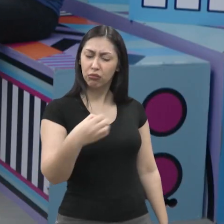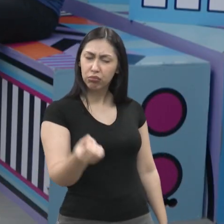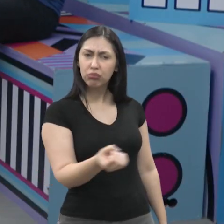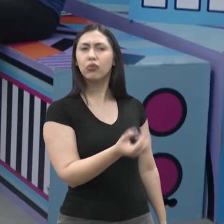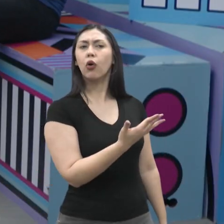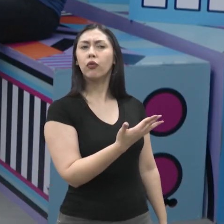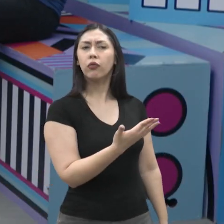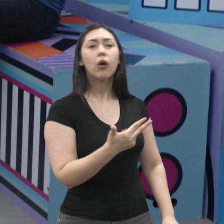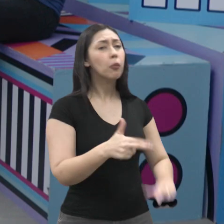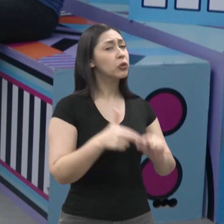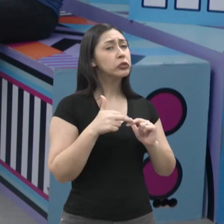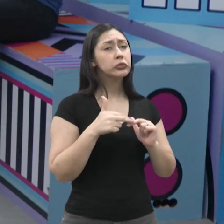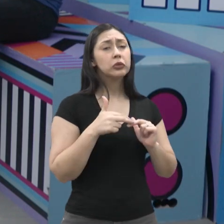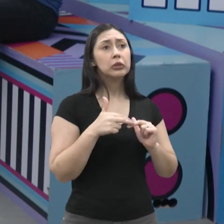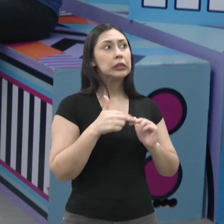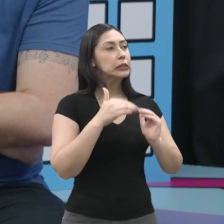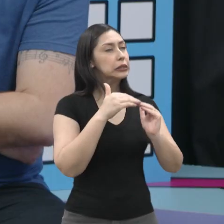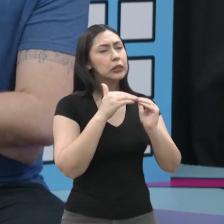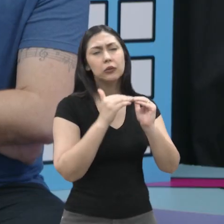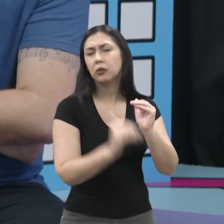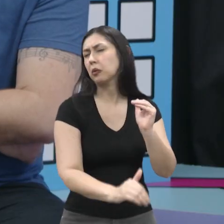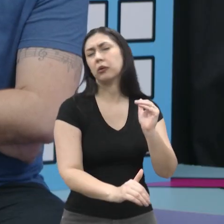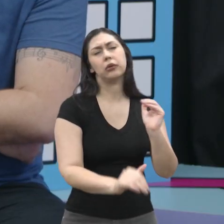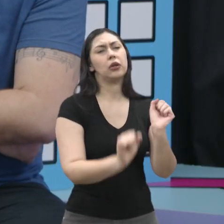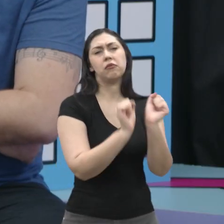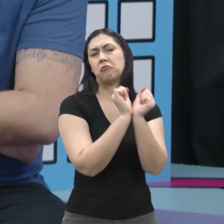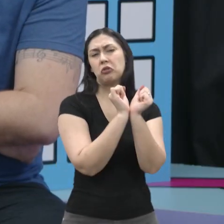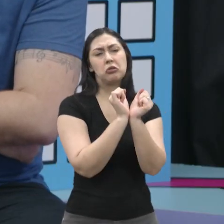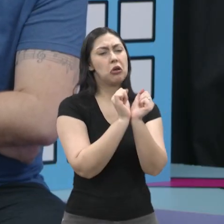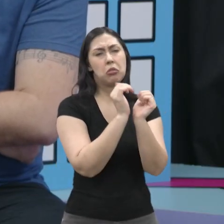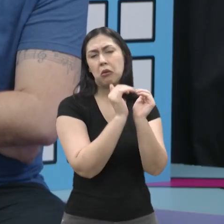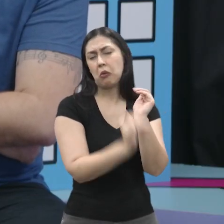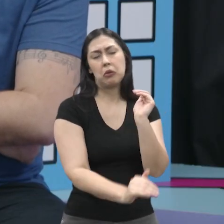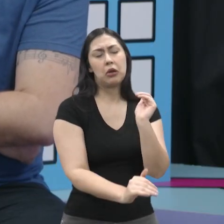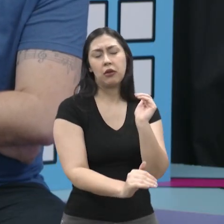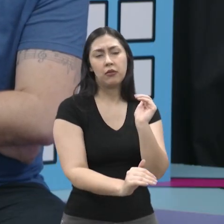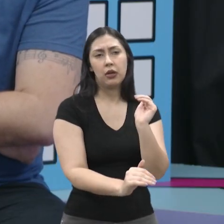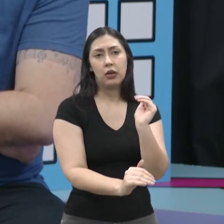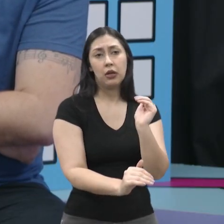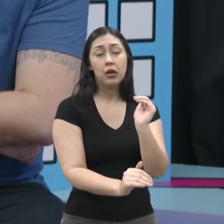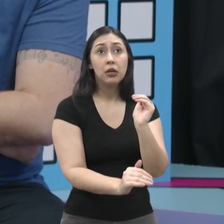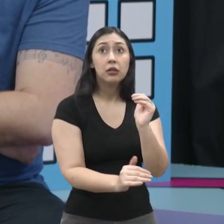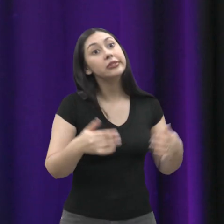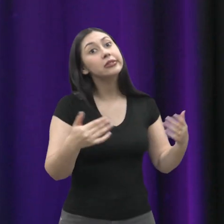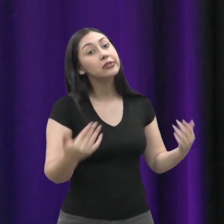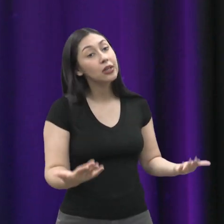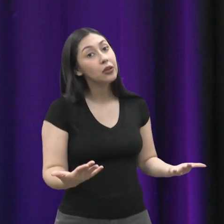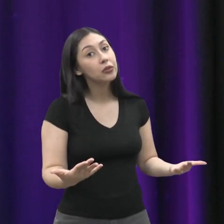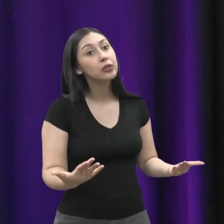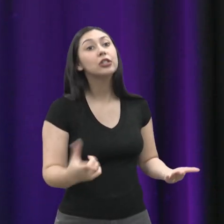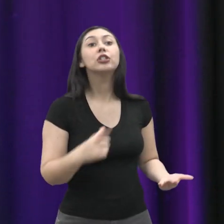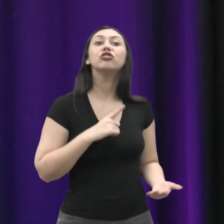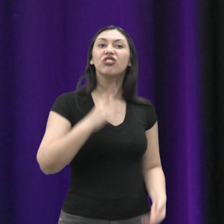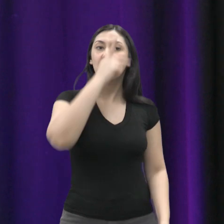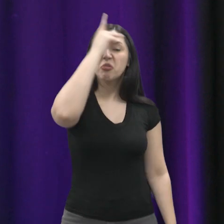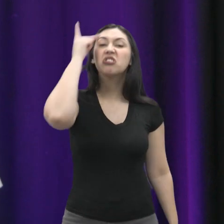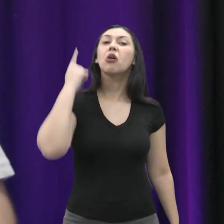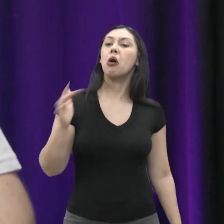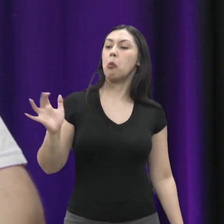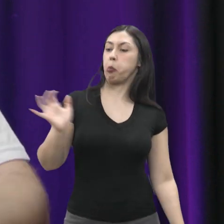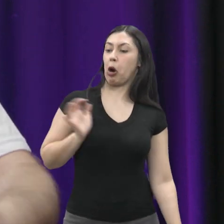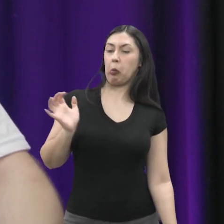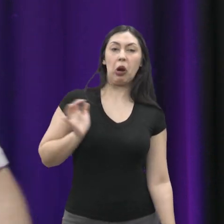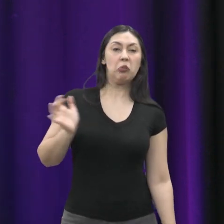gente falou, ele naturalmente não seria a favor de algo tão absurdo. Então, enquanto havia